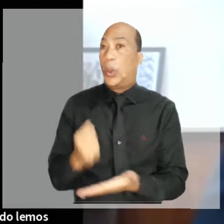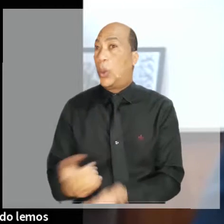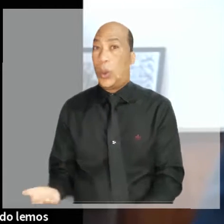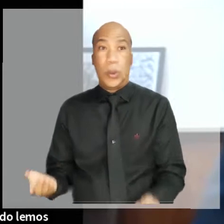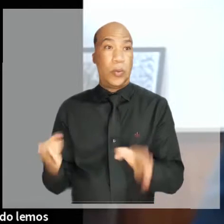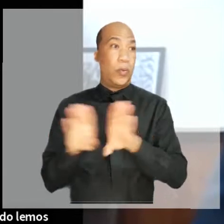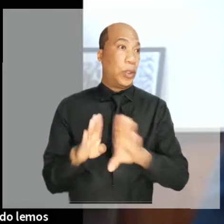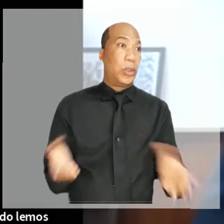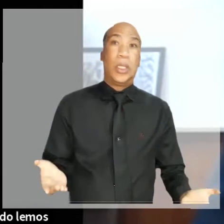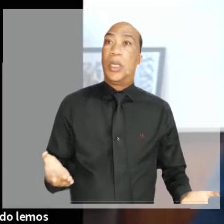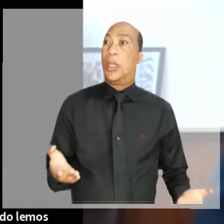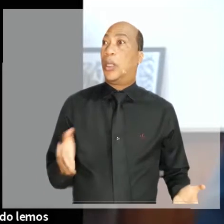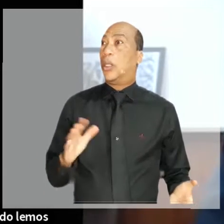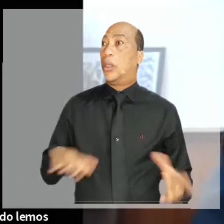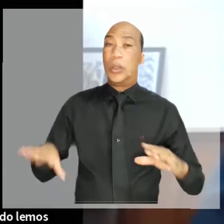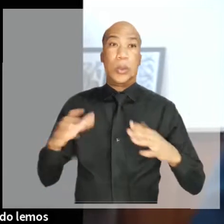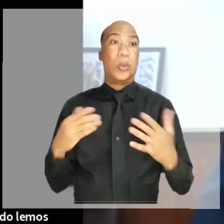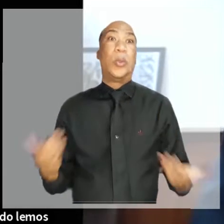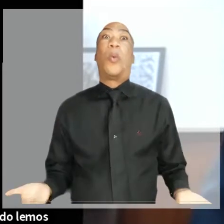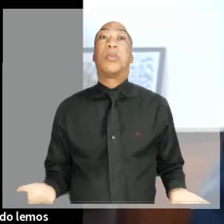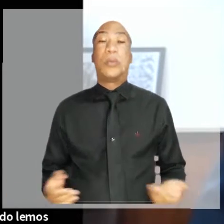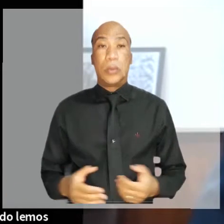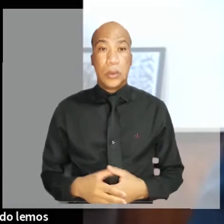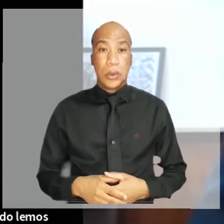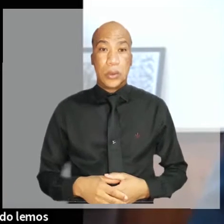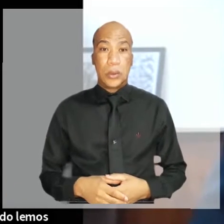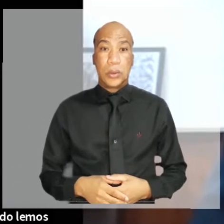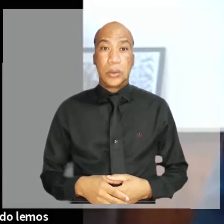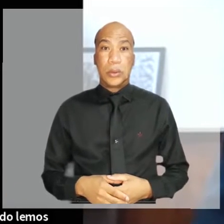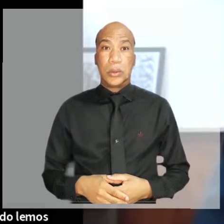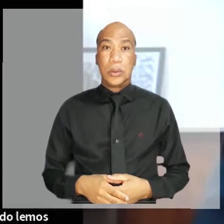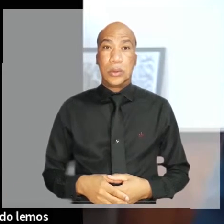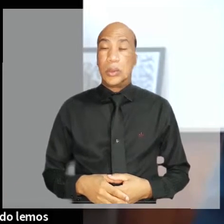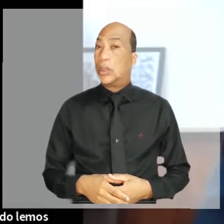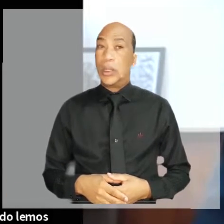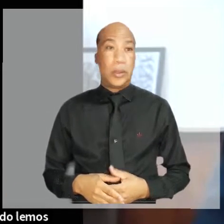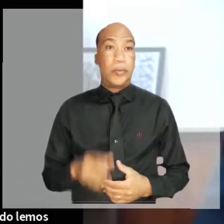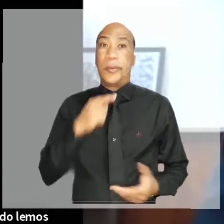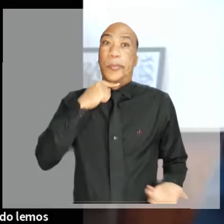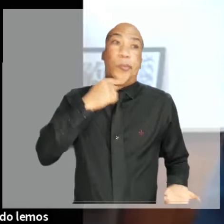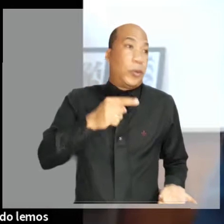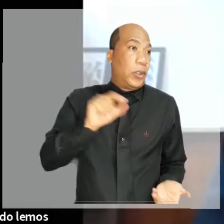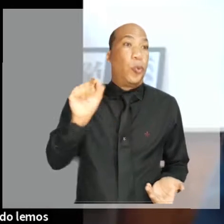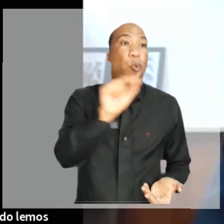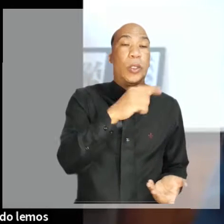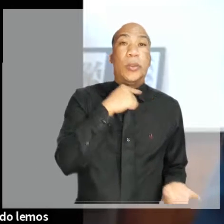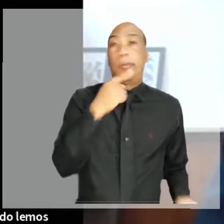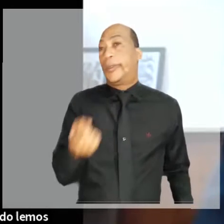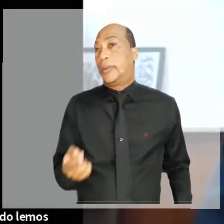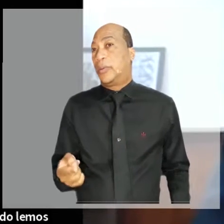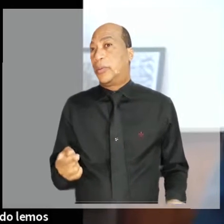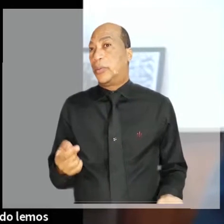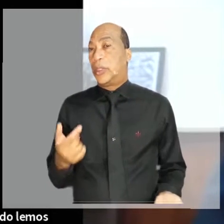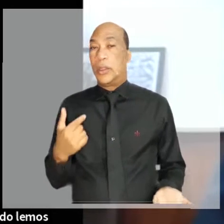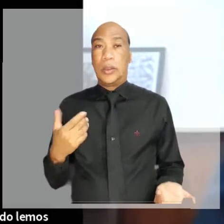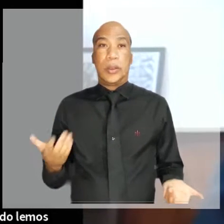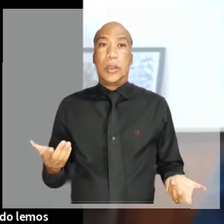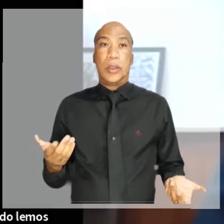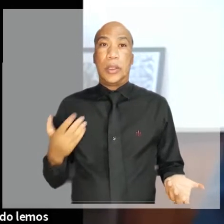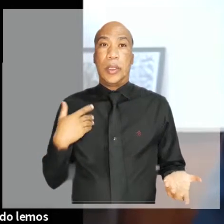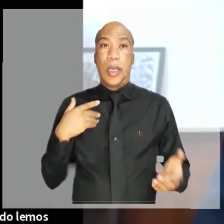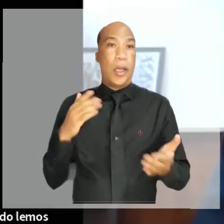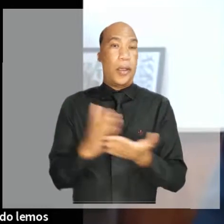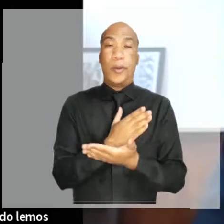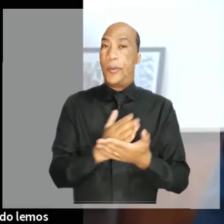puderam operar nesse período, e o que foi possível fazer foi também por meio da